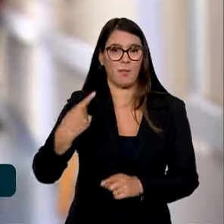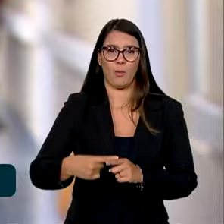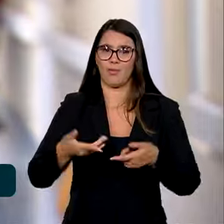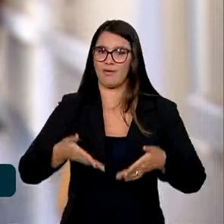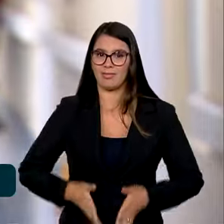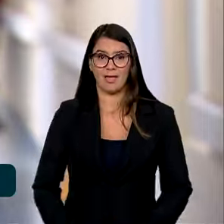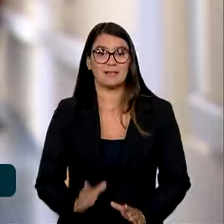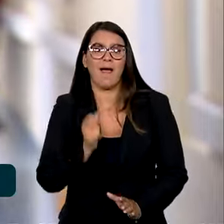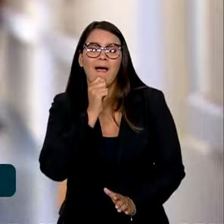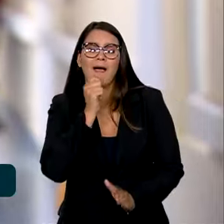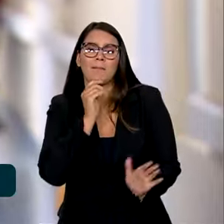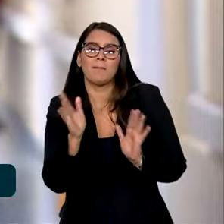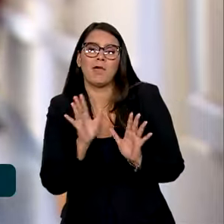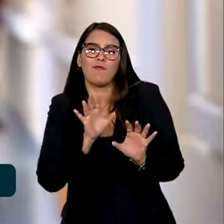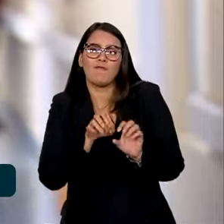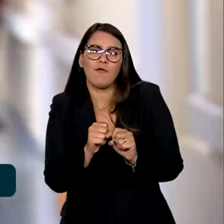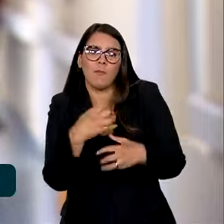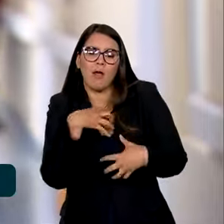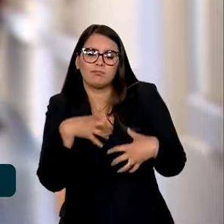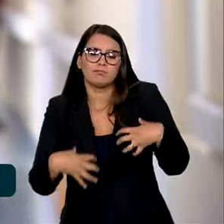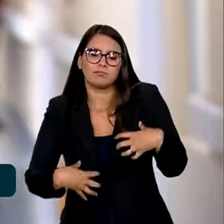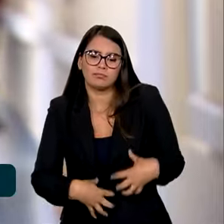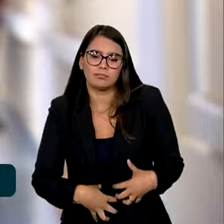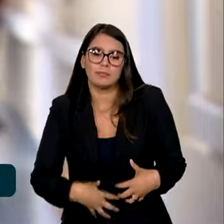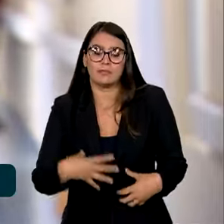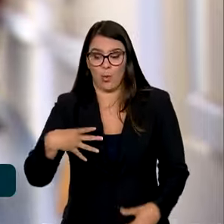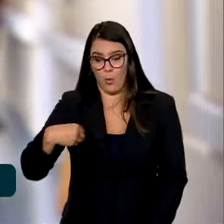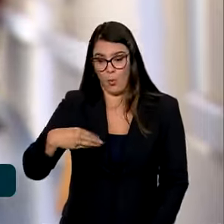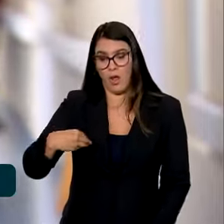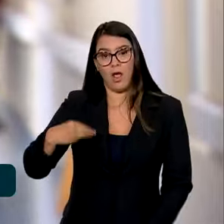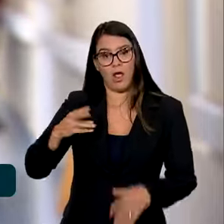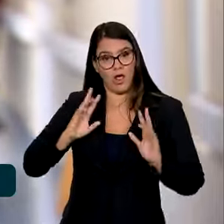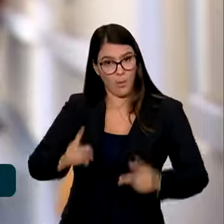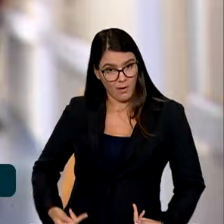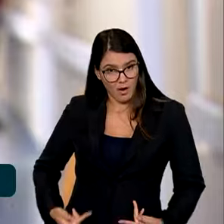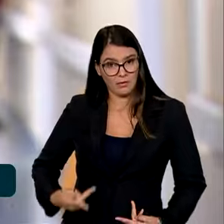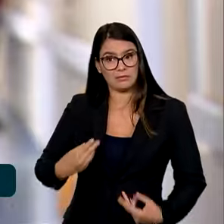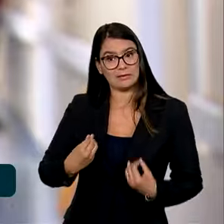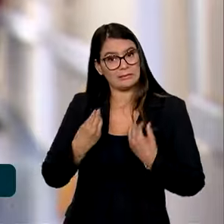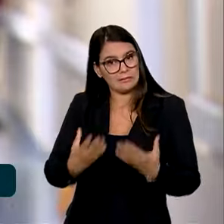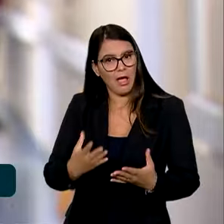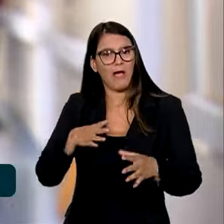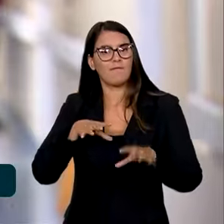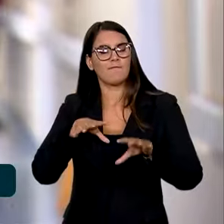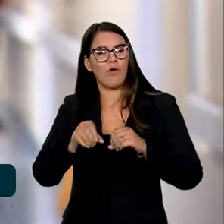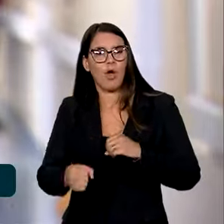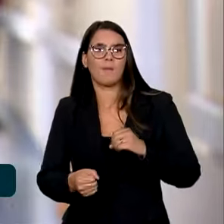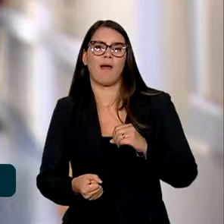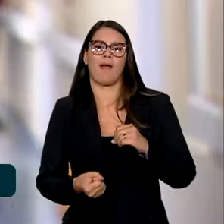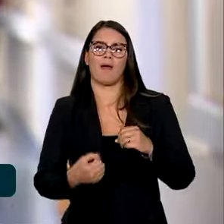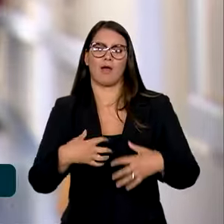ainda em formação. Então, muito do leite humano vai ajudar na formação de